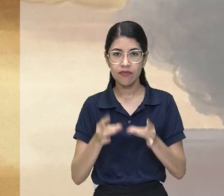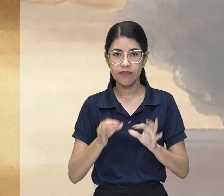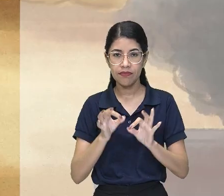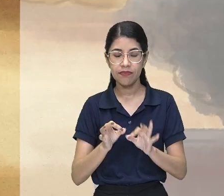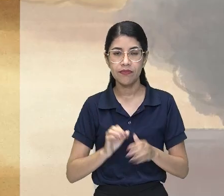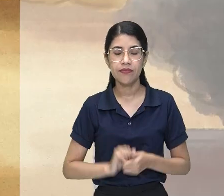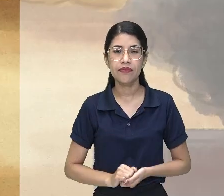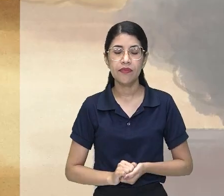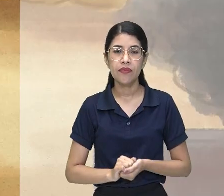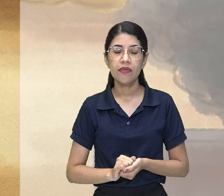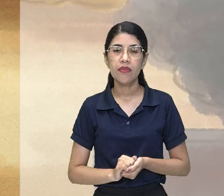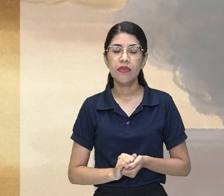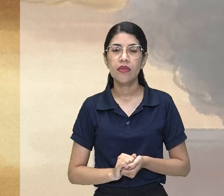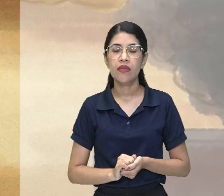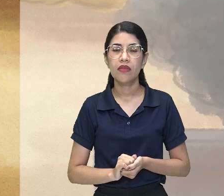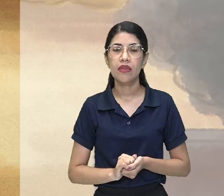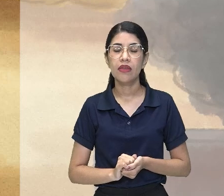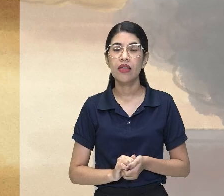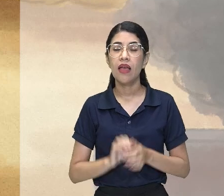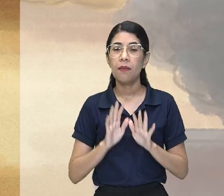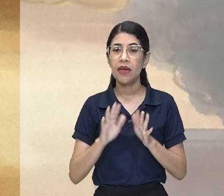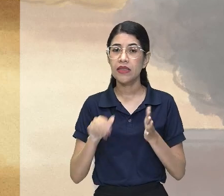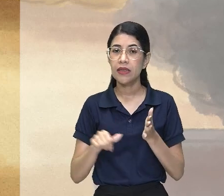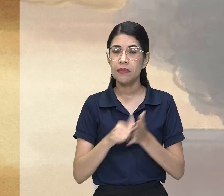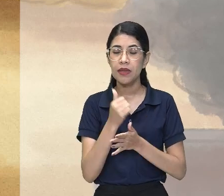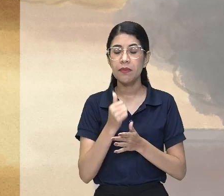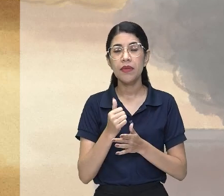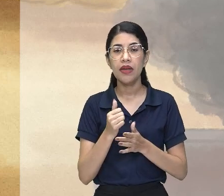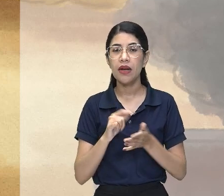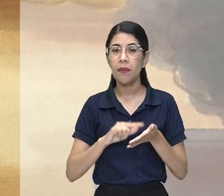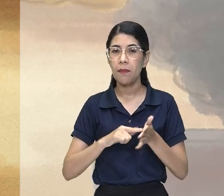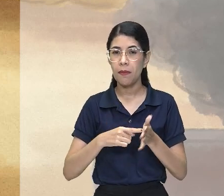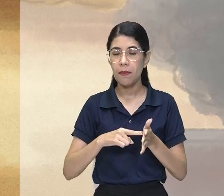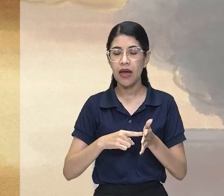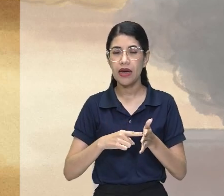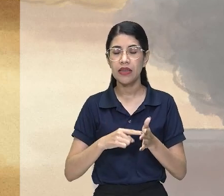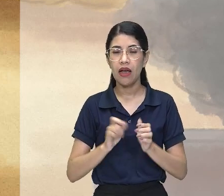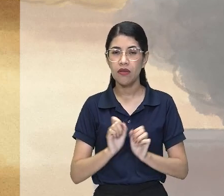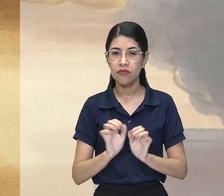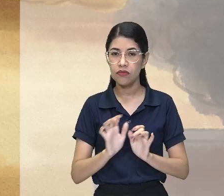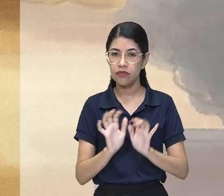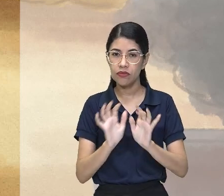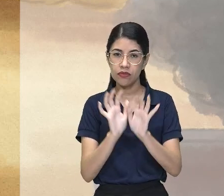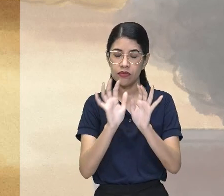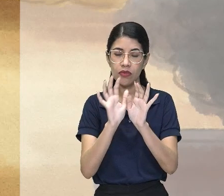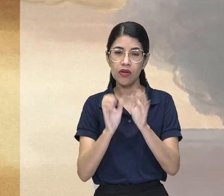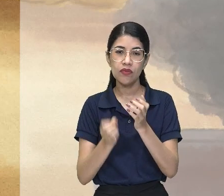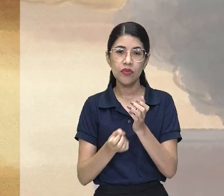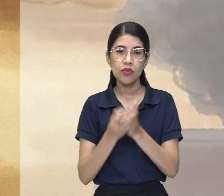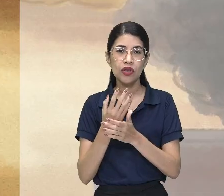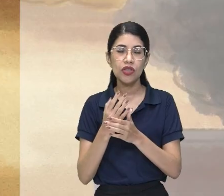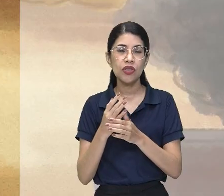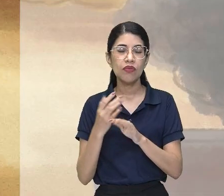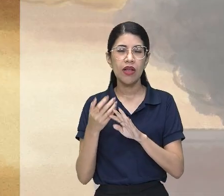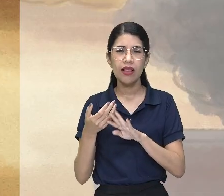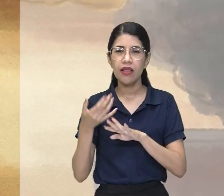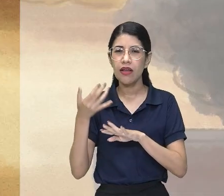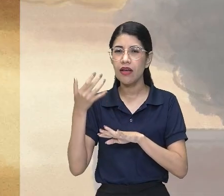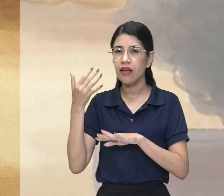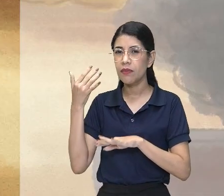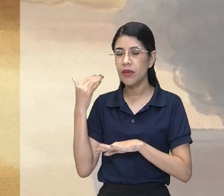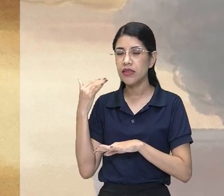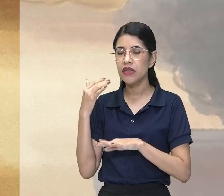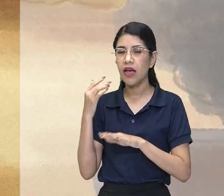Então, só que a primeira máquina a vapor, aquilo que viria a ser a máquina a vapor, surgiu há muito tempo atrás, lá